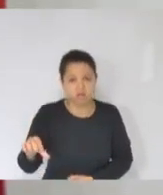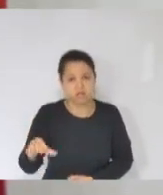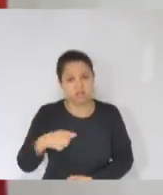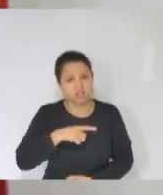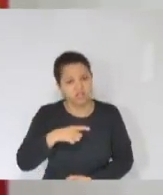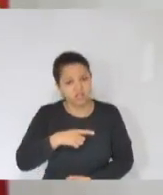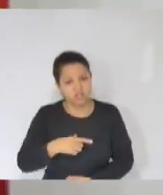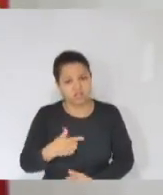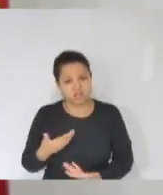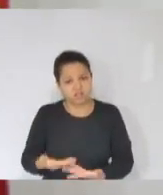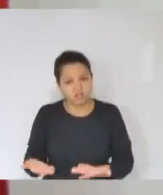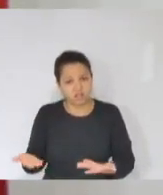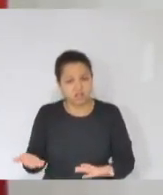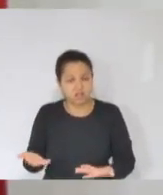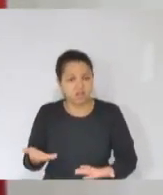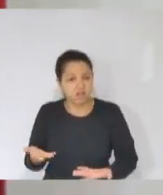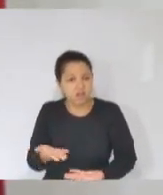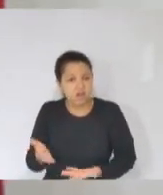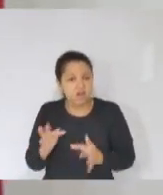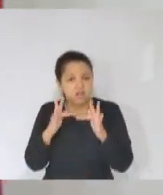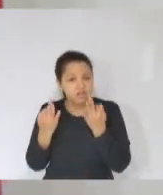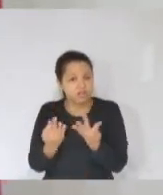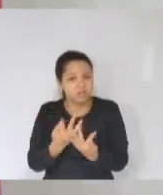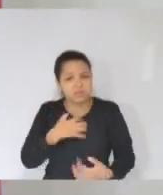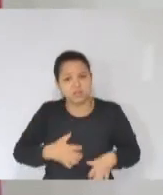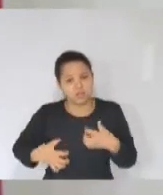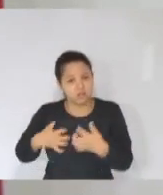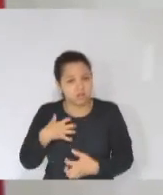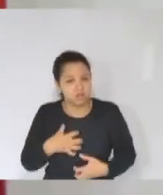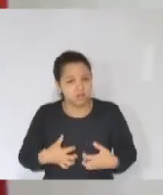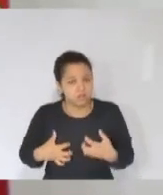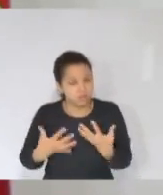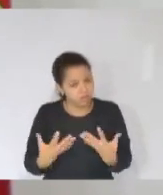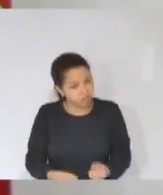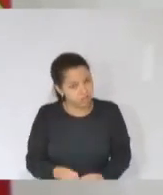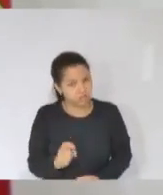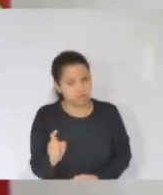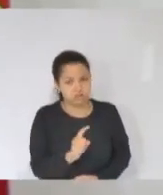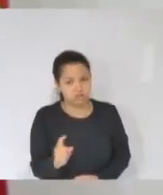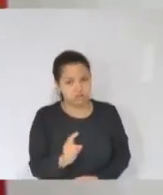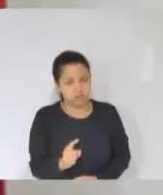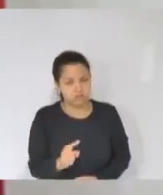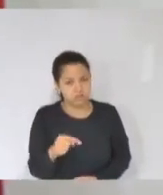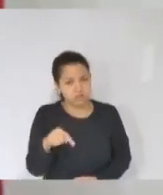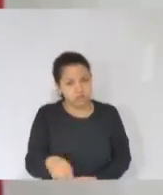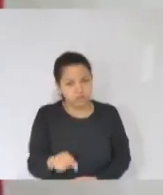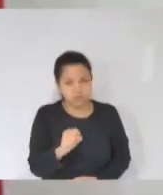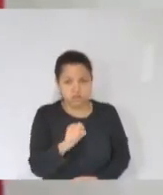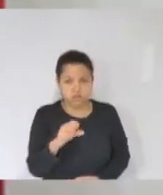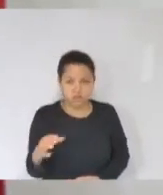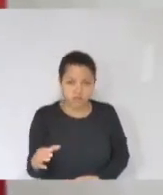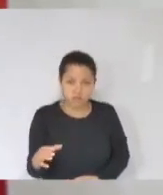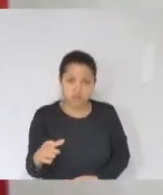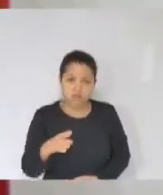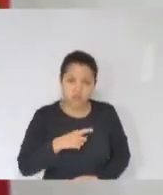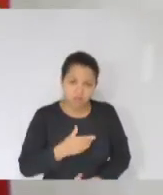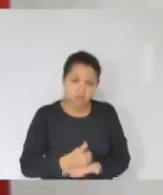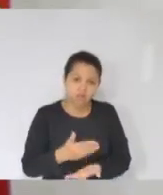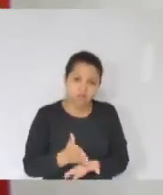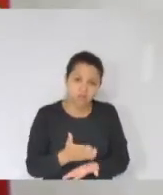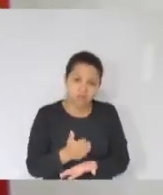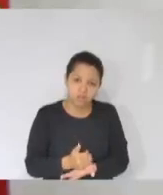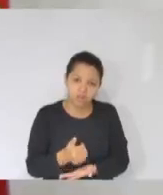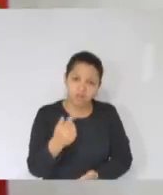tirar o sossego das famílias, isso nós não podemos mais aceitar. Ainda mais Santa Catarina, que já está dividido de 10 a 15